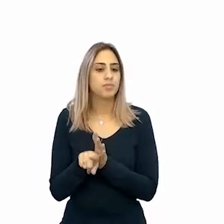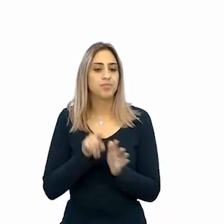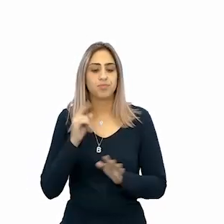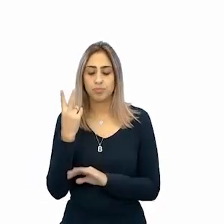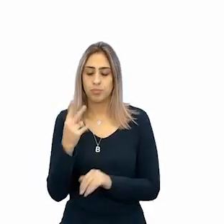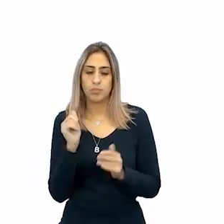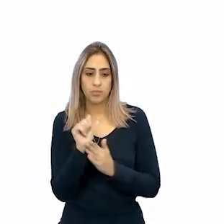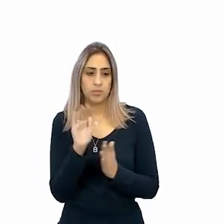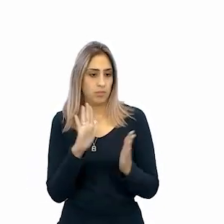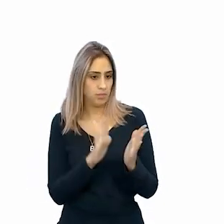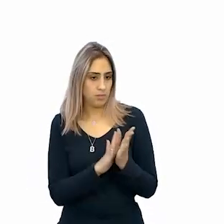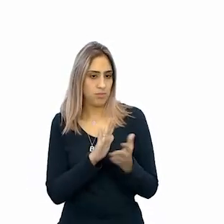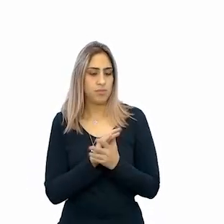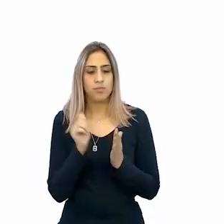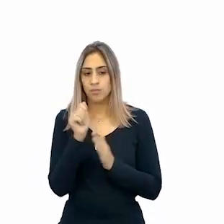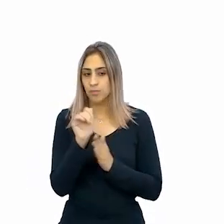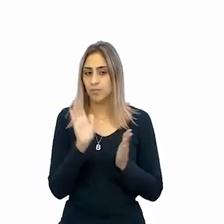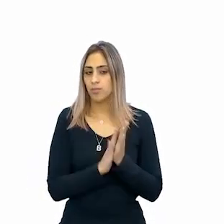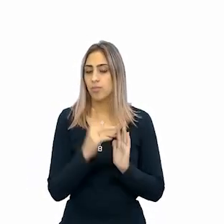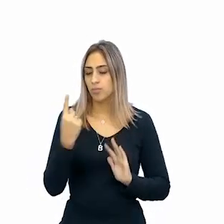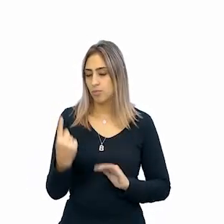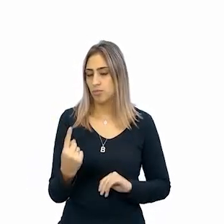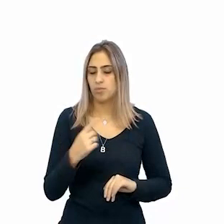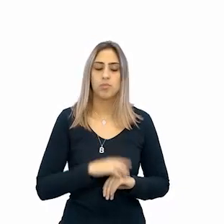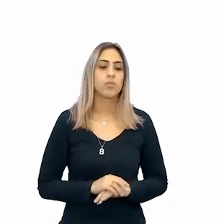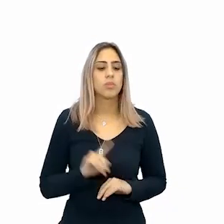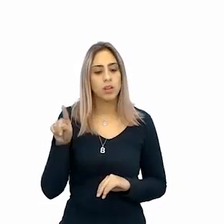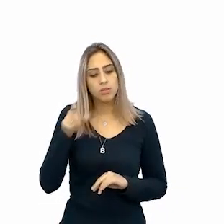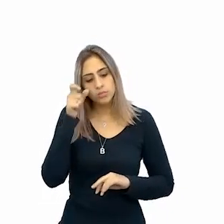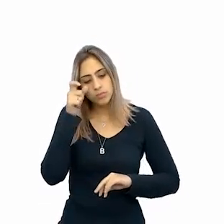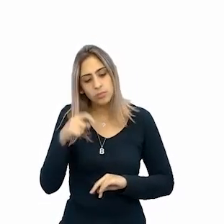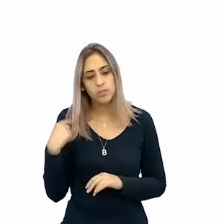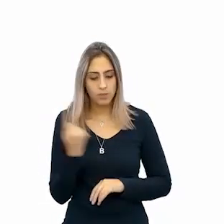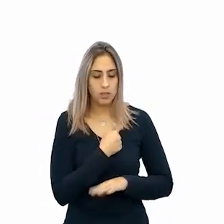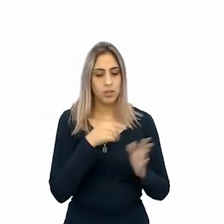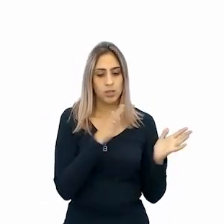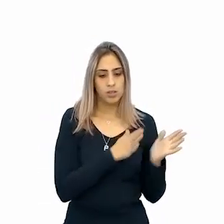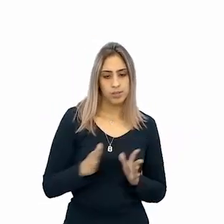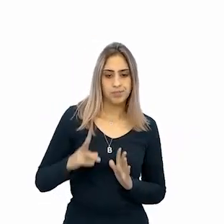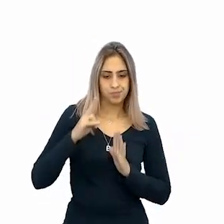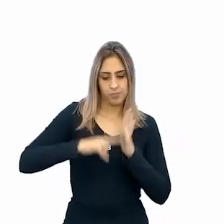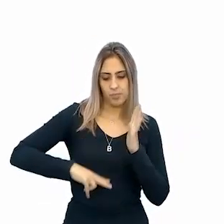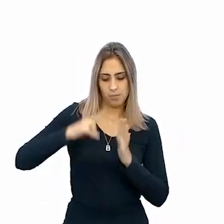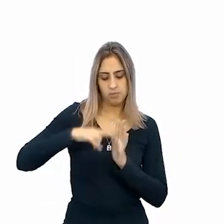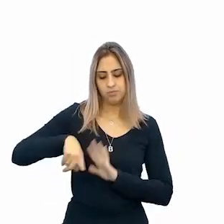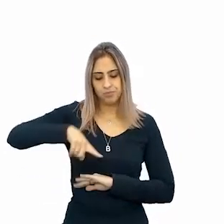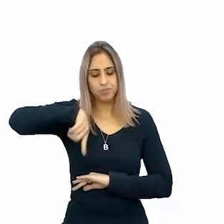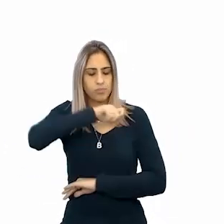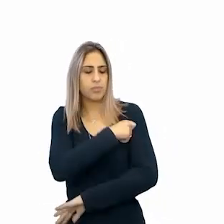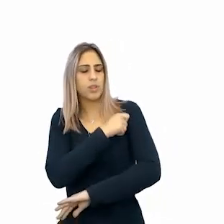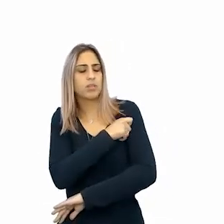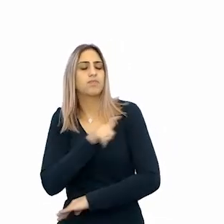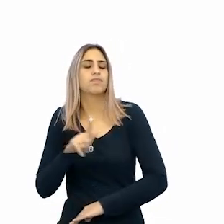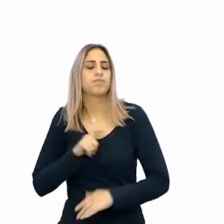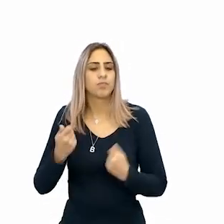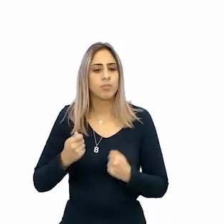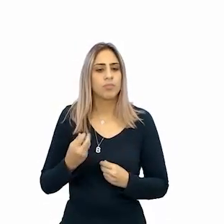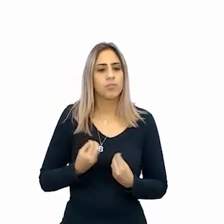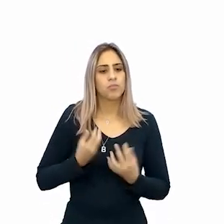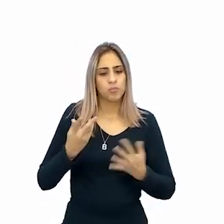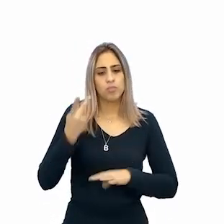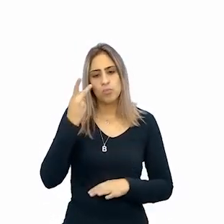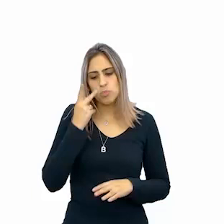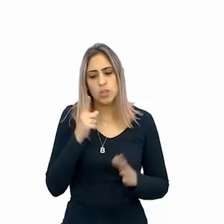2 atividades. Na atividade 1, interessantes são os procedimentos leitores que os estudantes terão de lançar mão